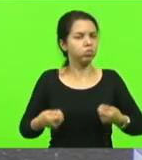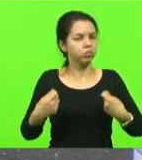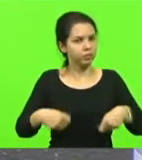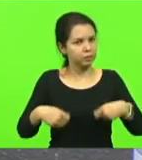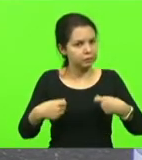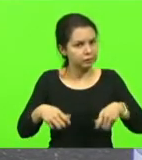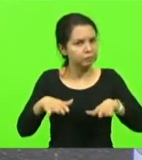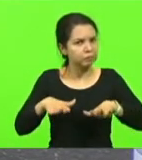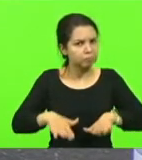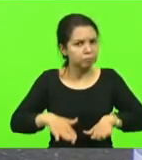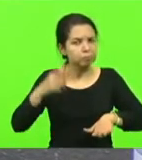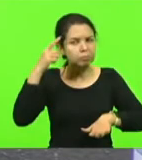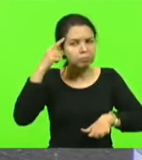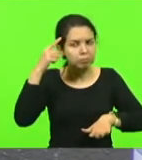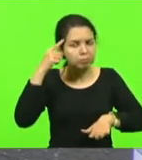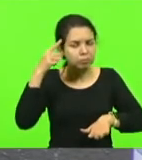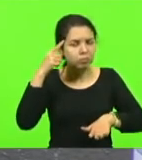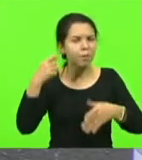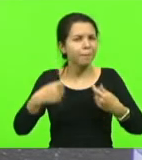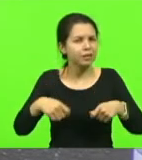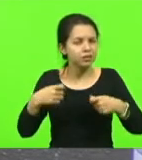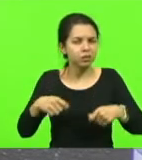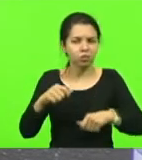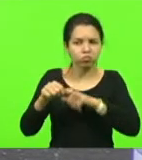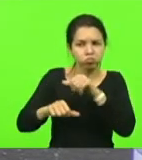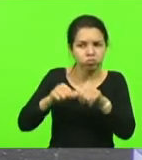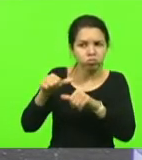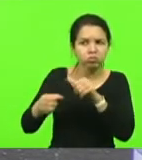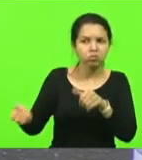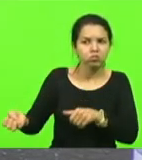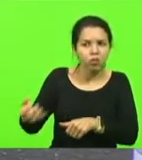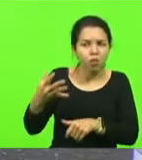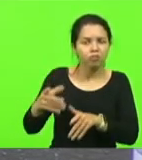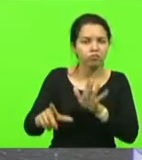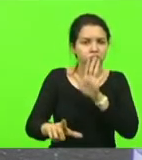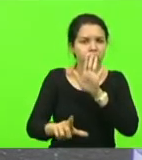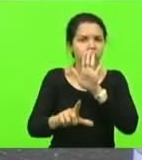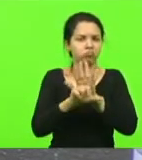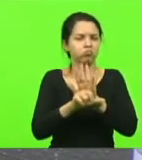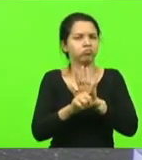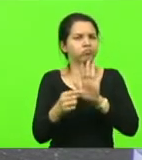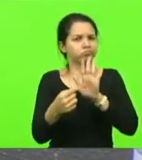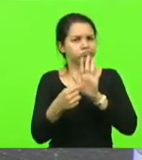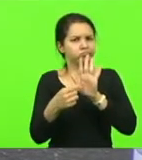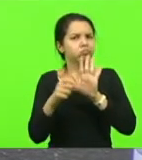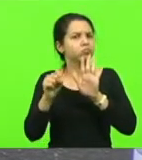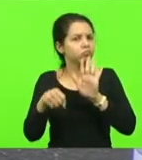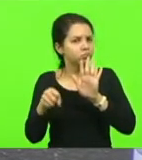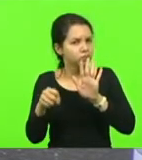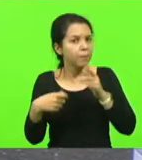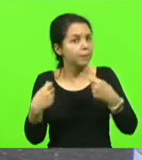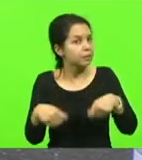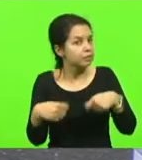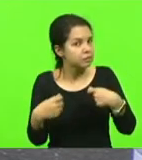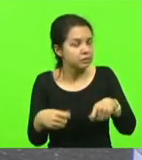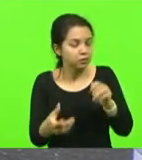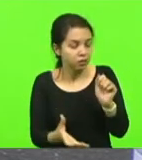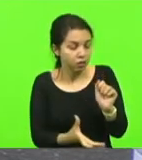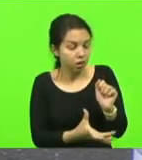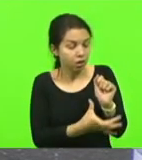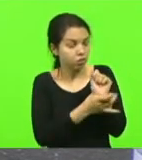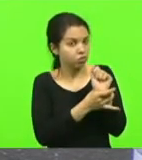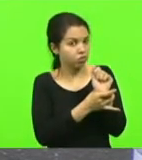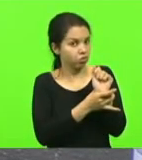buscar modernizar a nossa legislação de forma, sim, a garantir que o